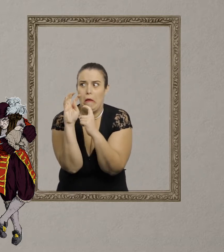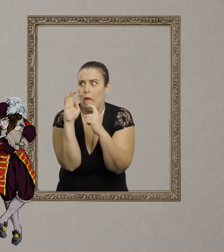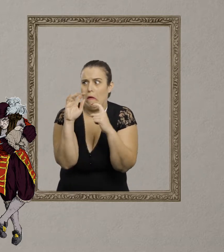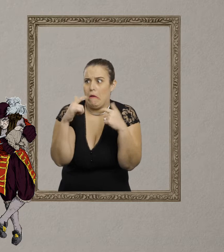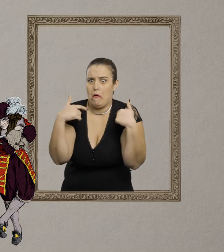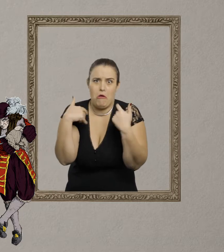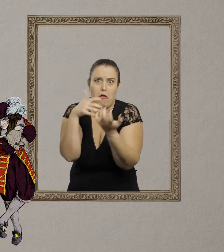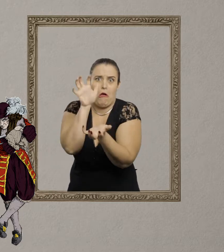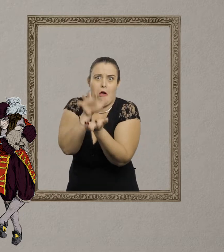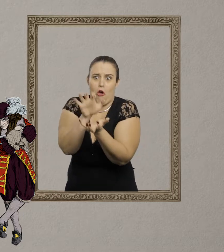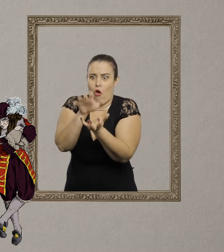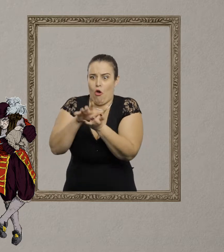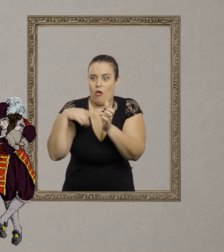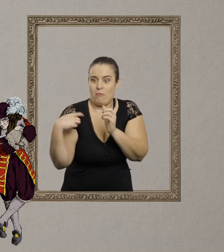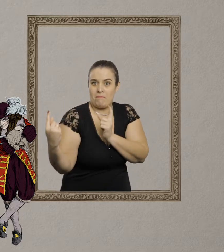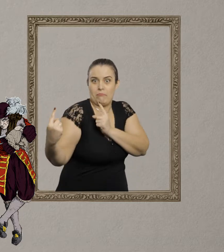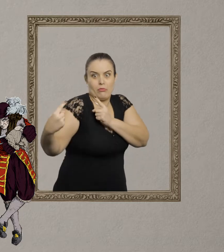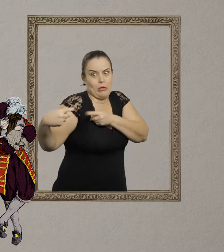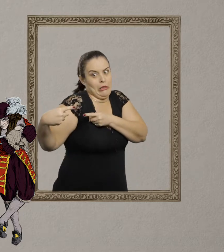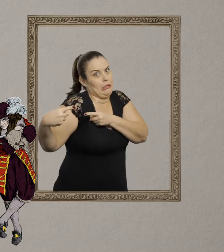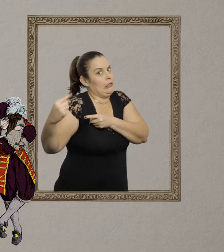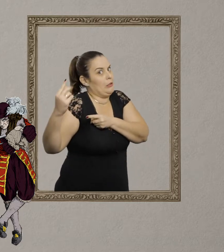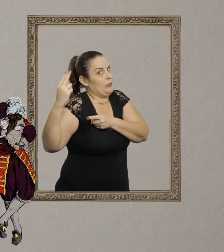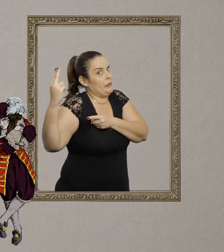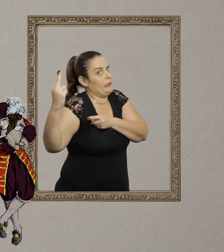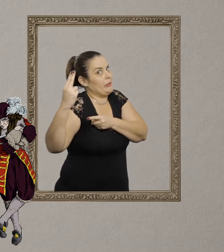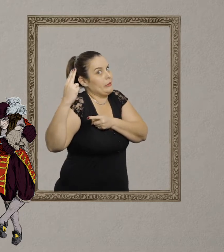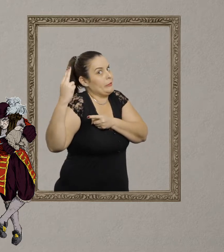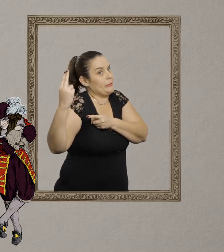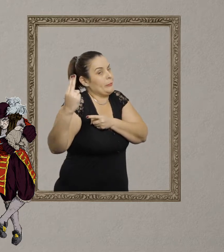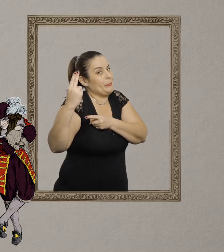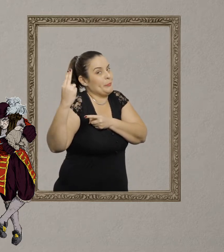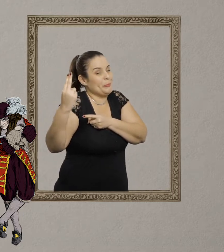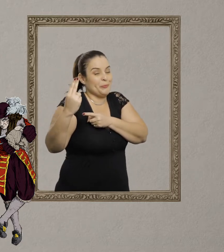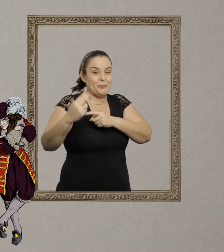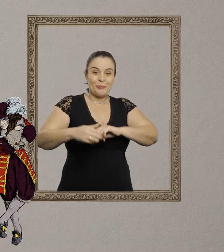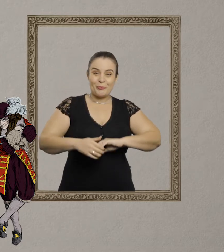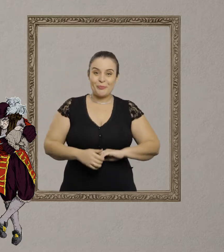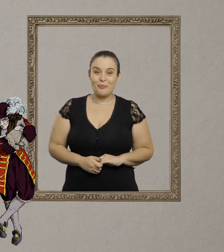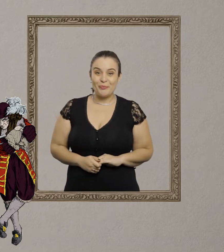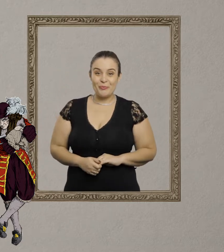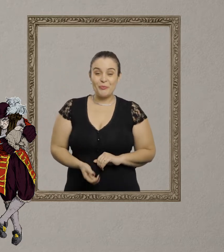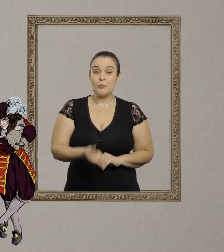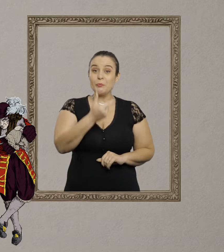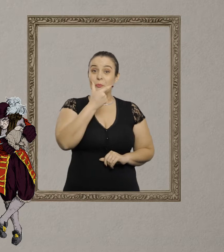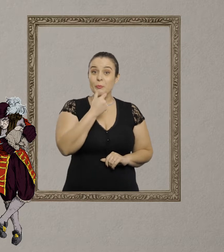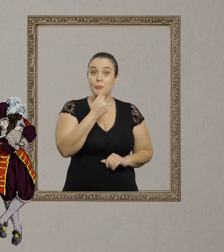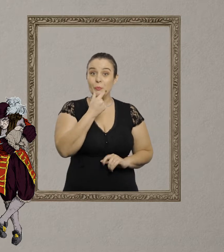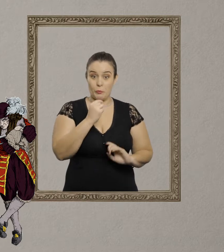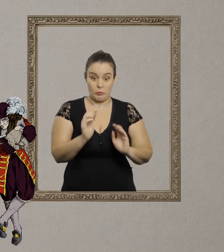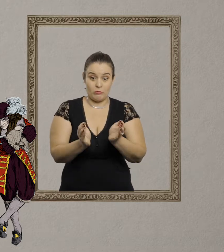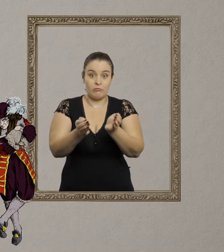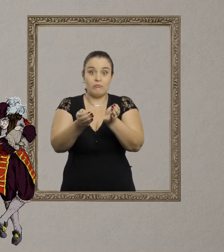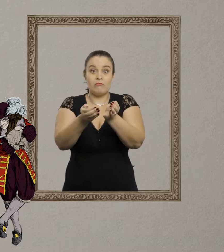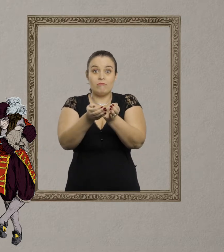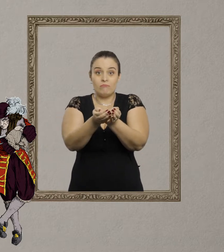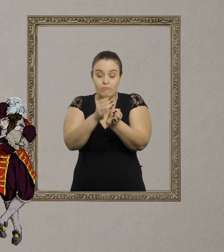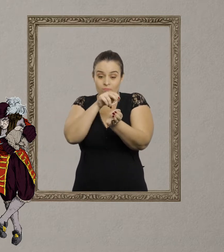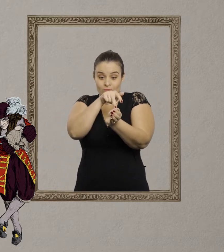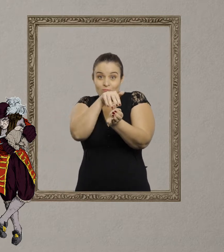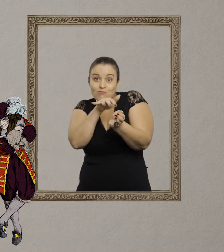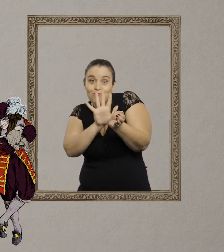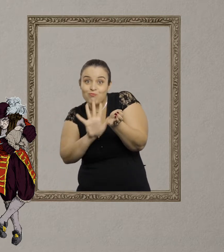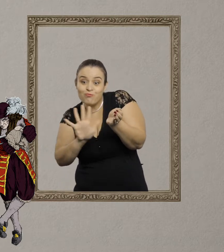em lutar contra o crocodilo. Não se pode lutar contra o destino. Os meninos correram para a lateral do navio.